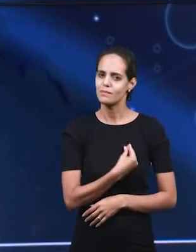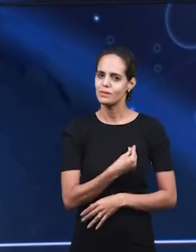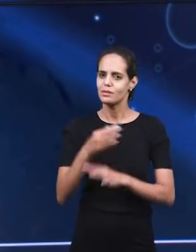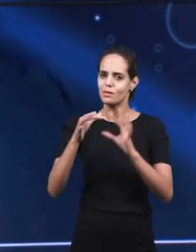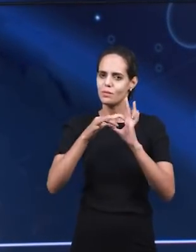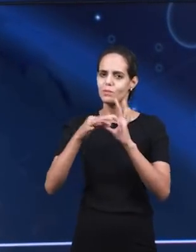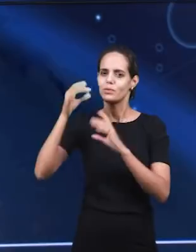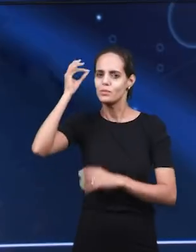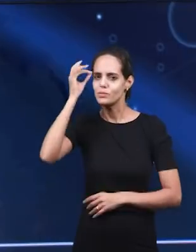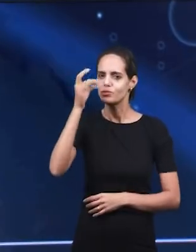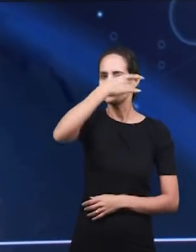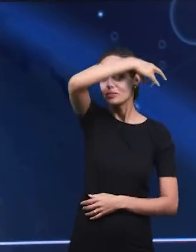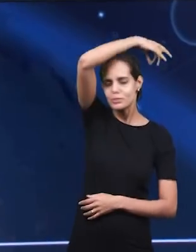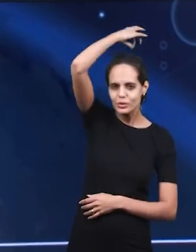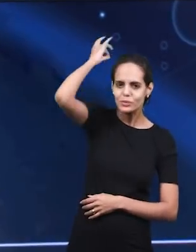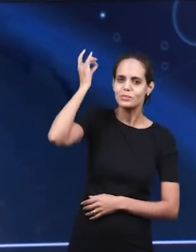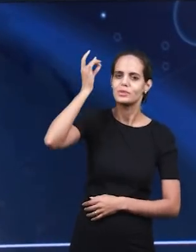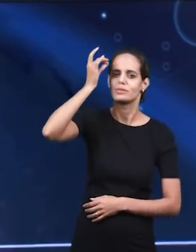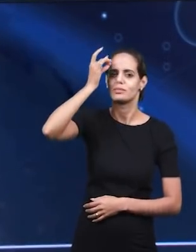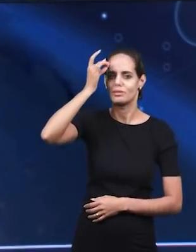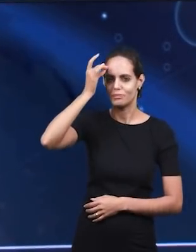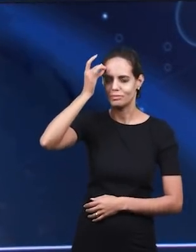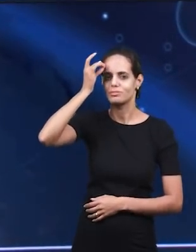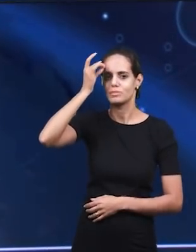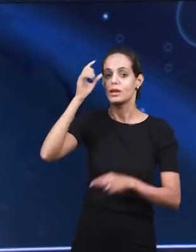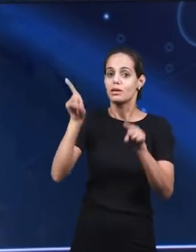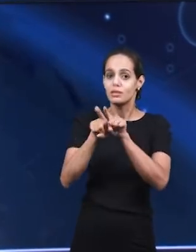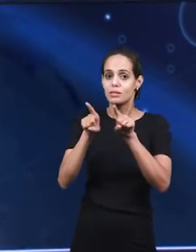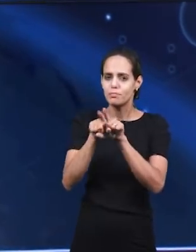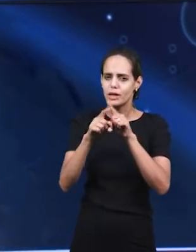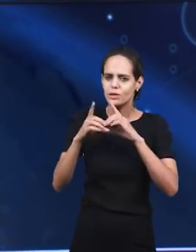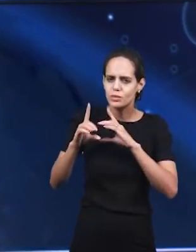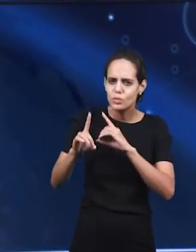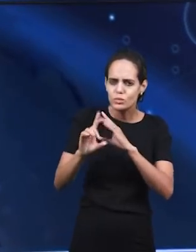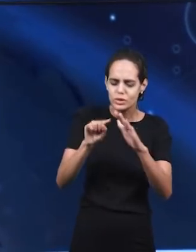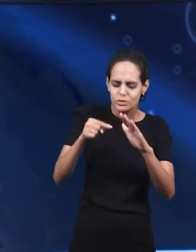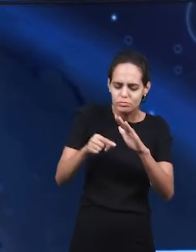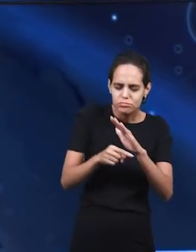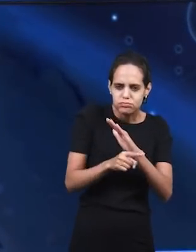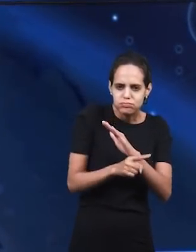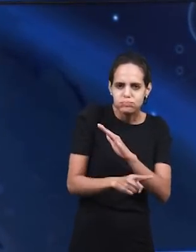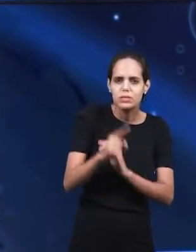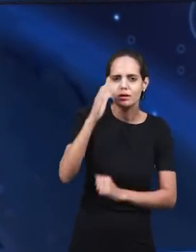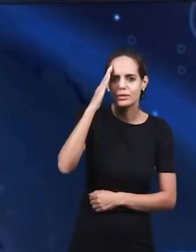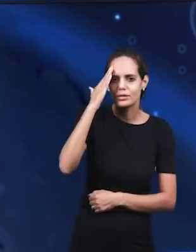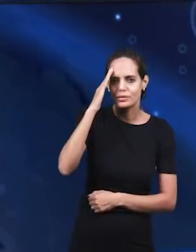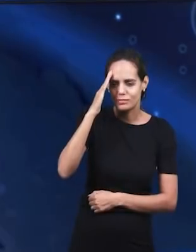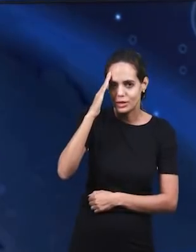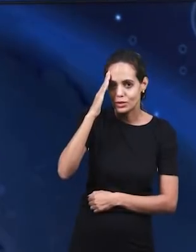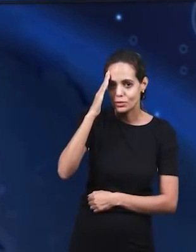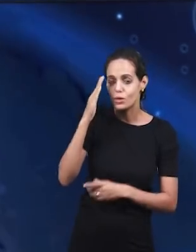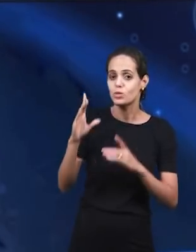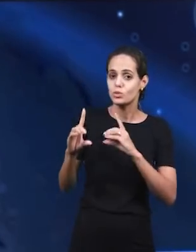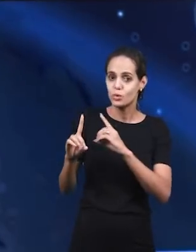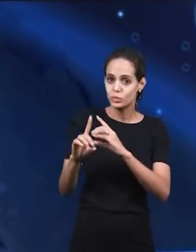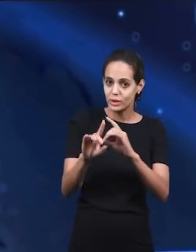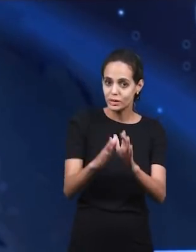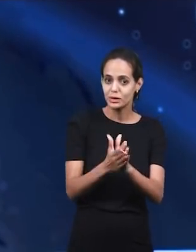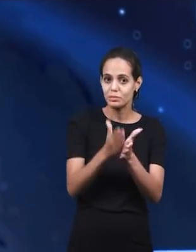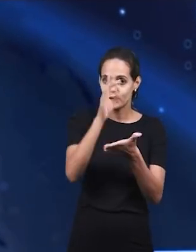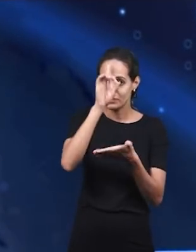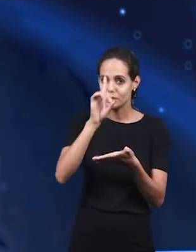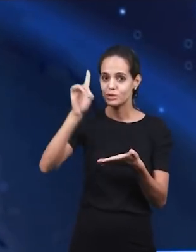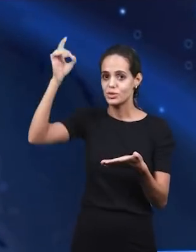tem alcançado um maior entendimento da doutrina e da palavra revelada. Vou repetir, da doutrina e